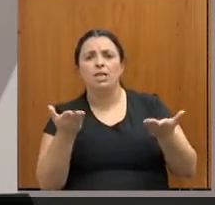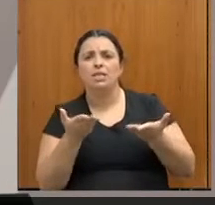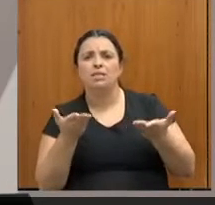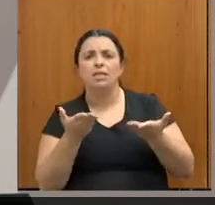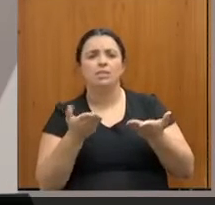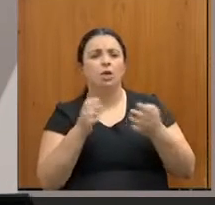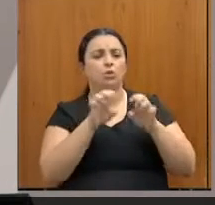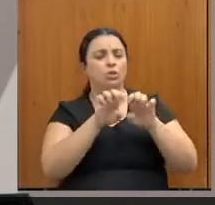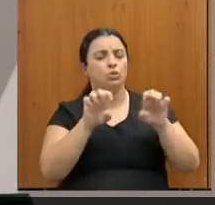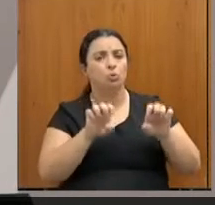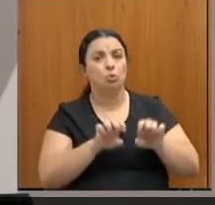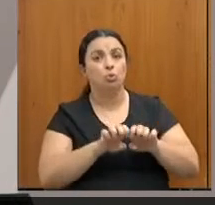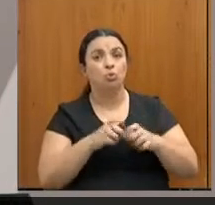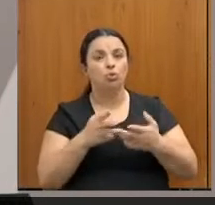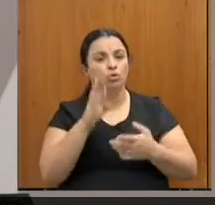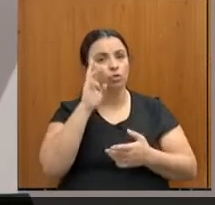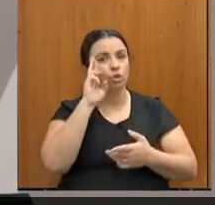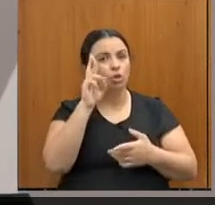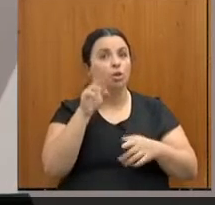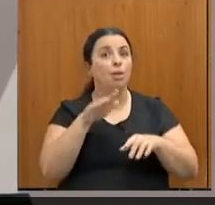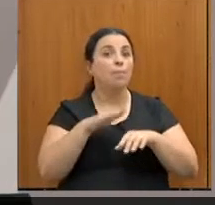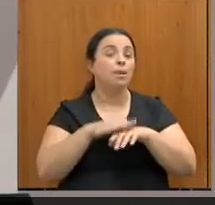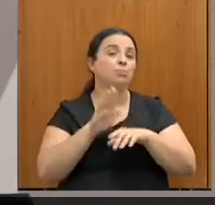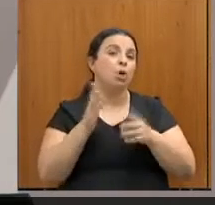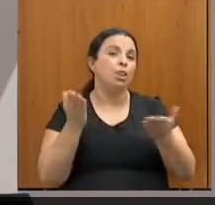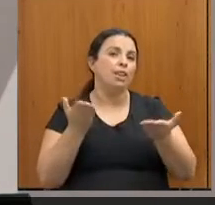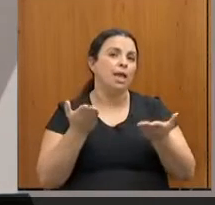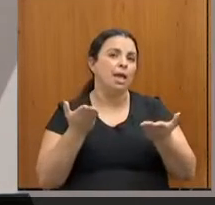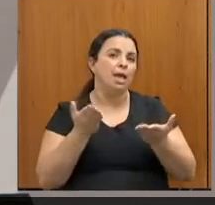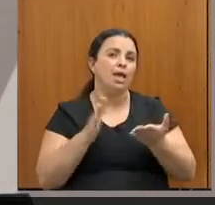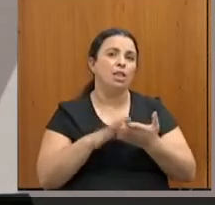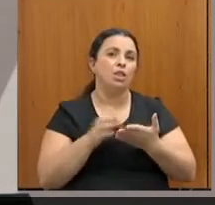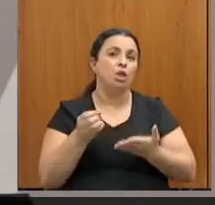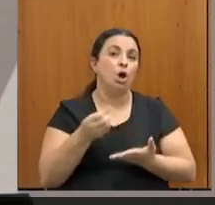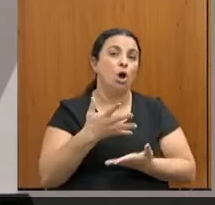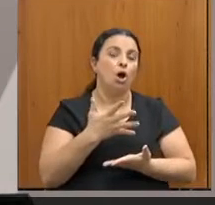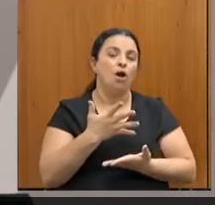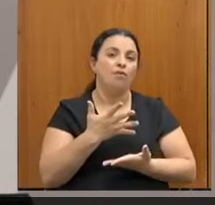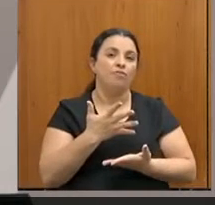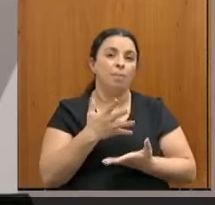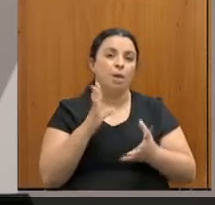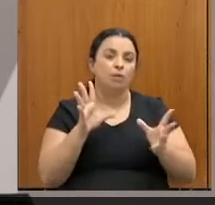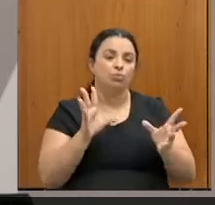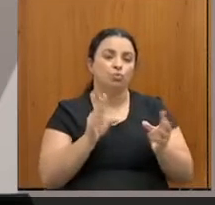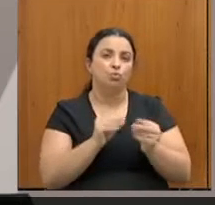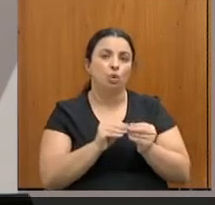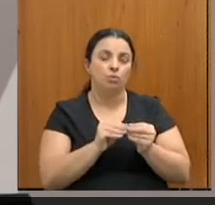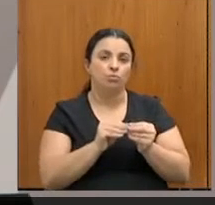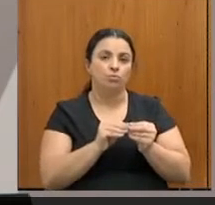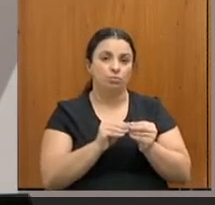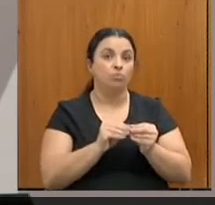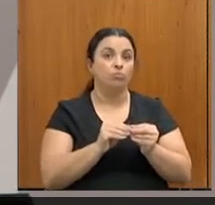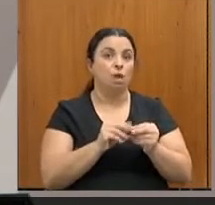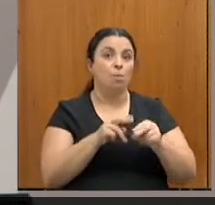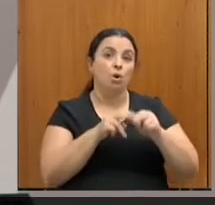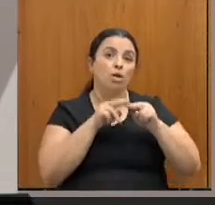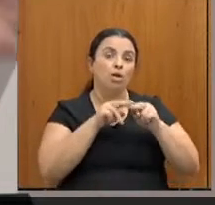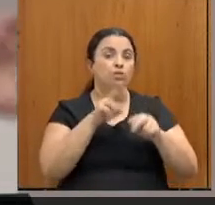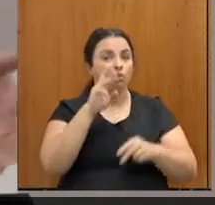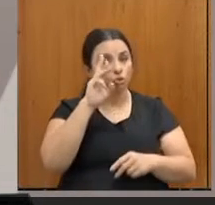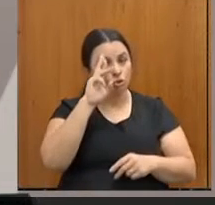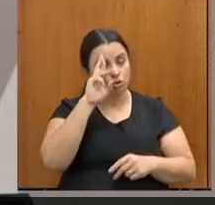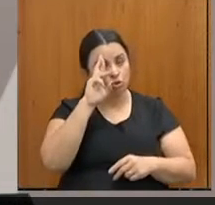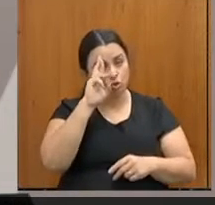mais moderna mais enxuta o culpado da atual diretoria Não estou comparando com